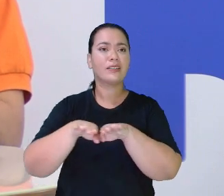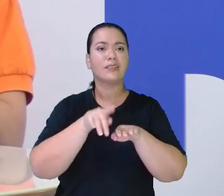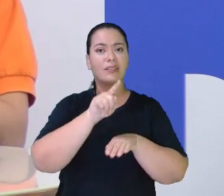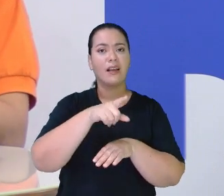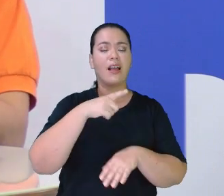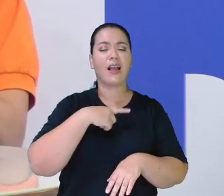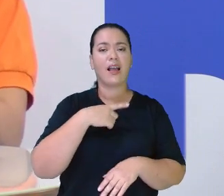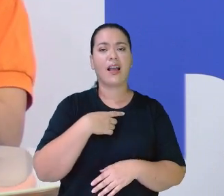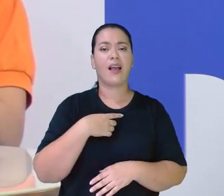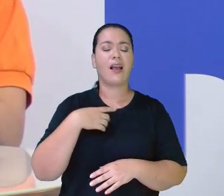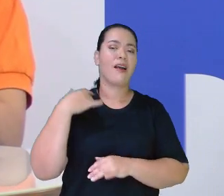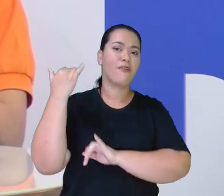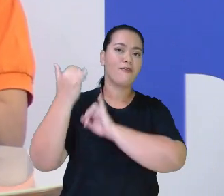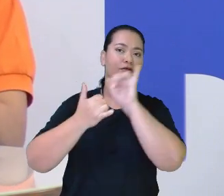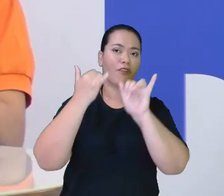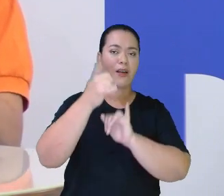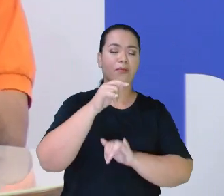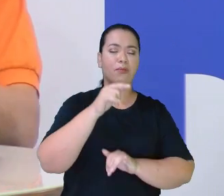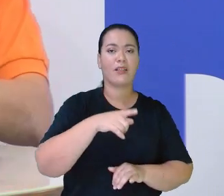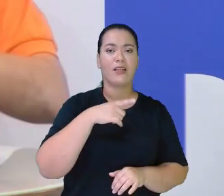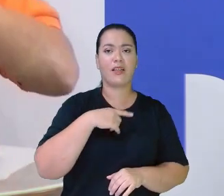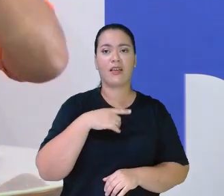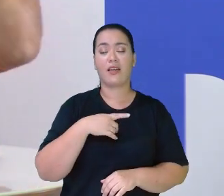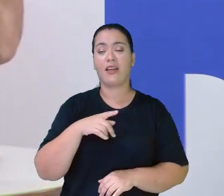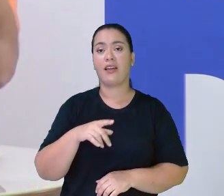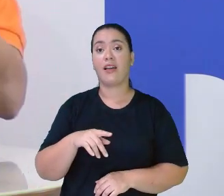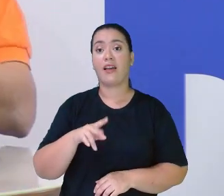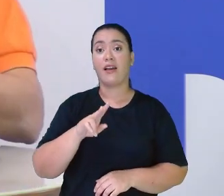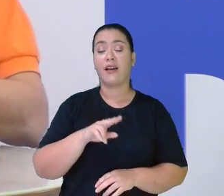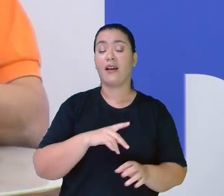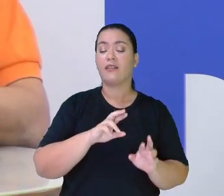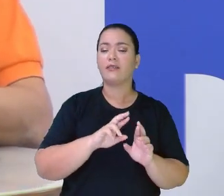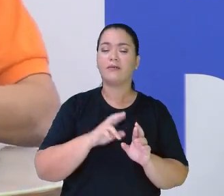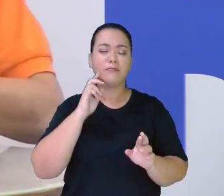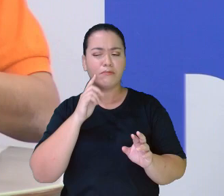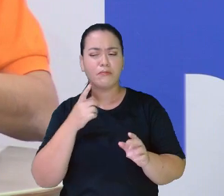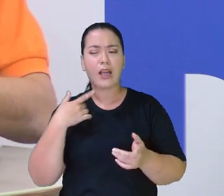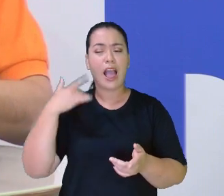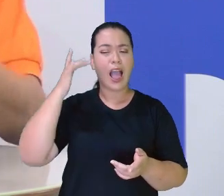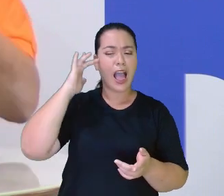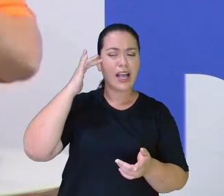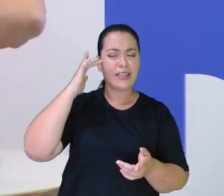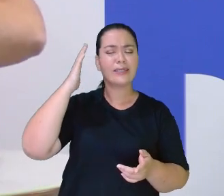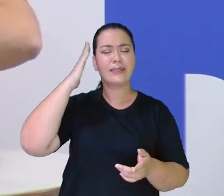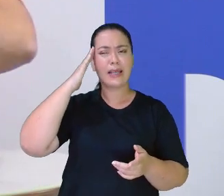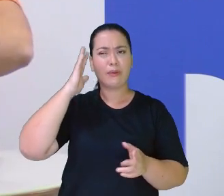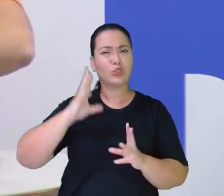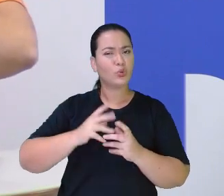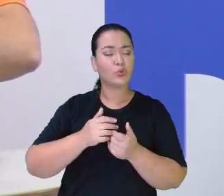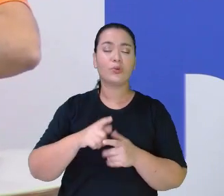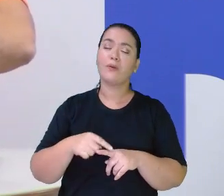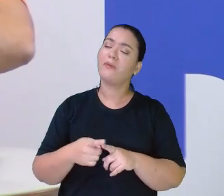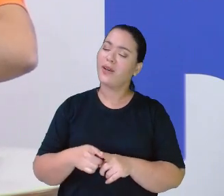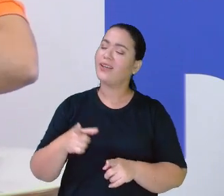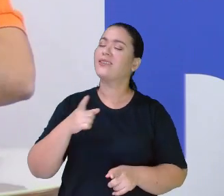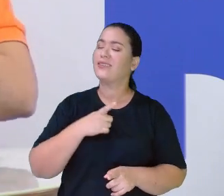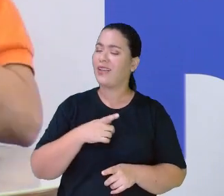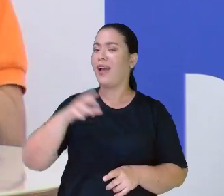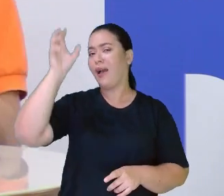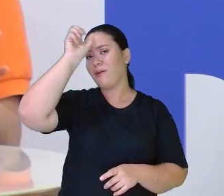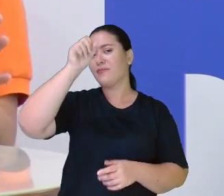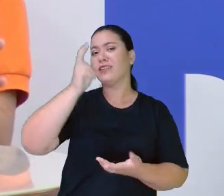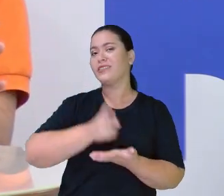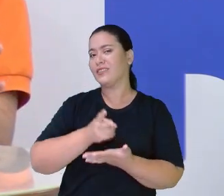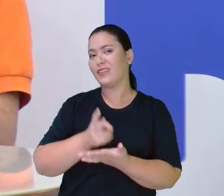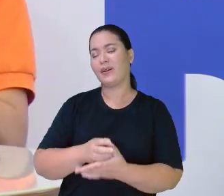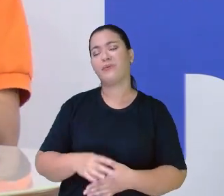fábula. Então, veja como é interessante. Às vezes a gente acha que sabe determinada coisa e acaba aprendendo outra, não é isso? Por